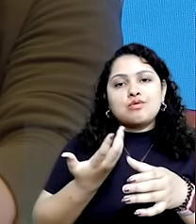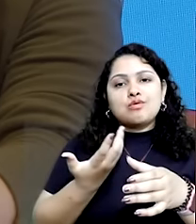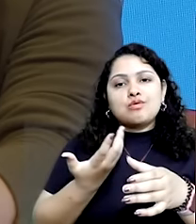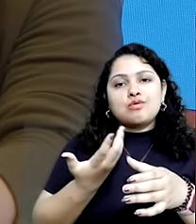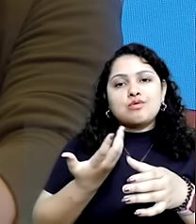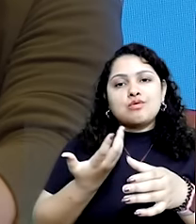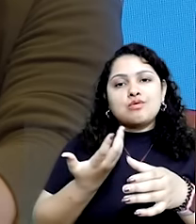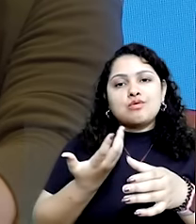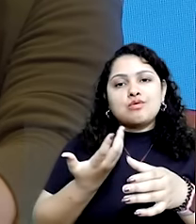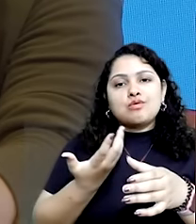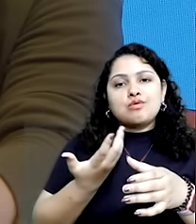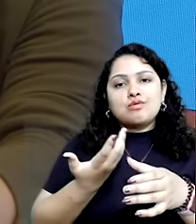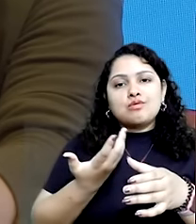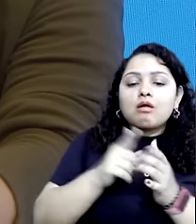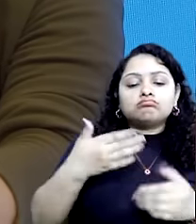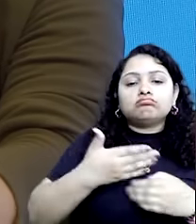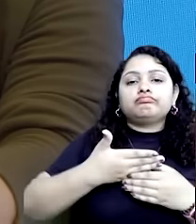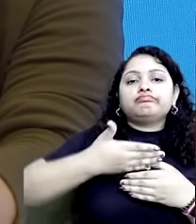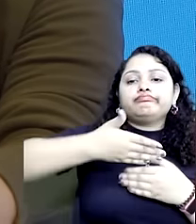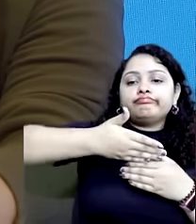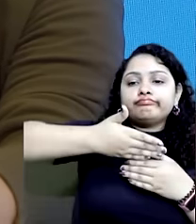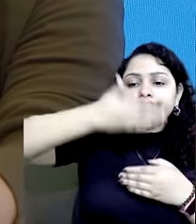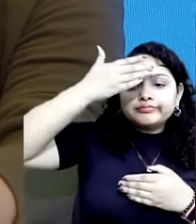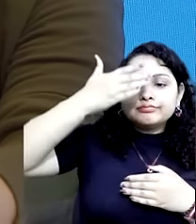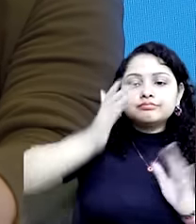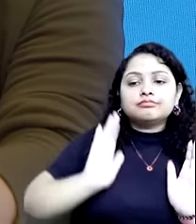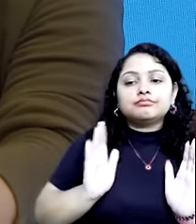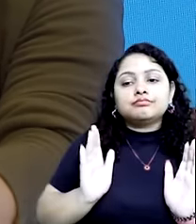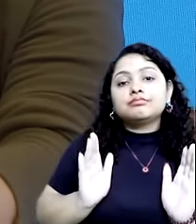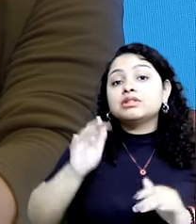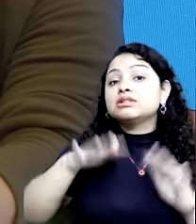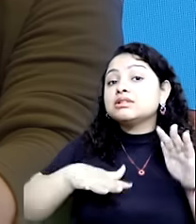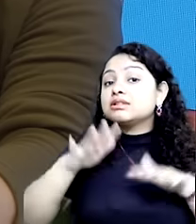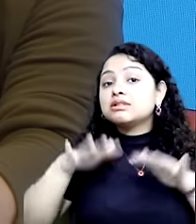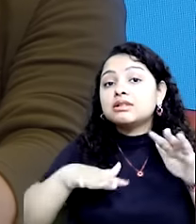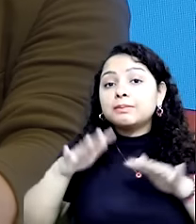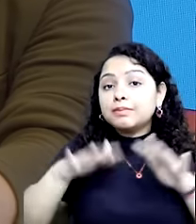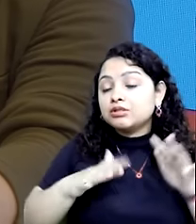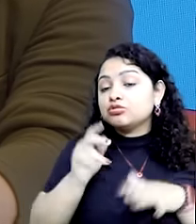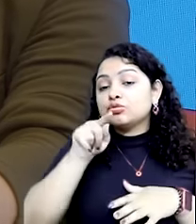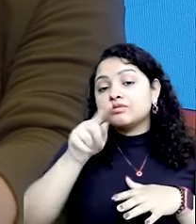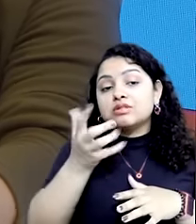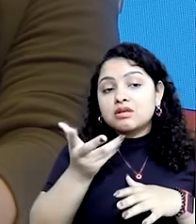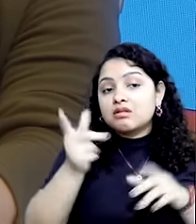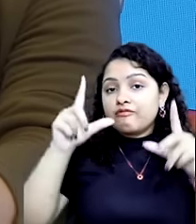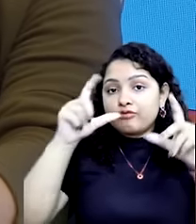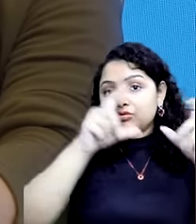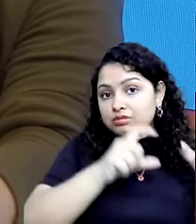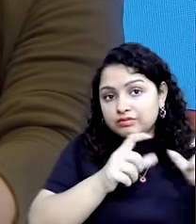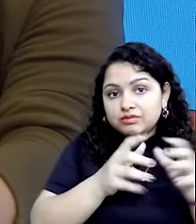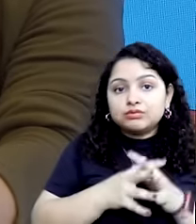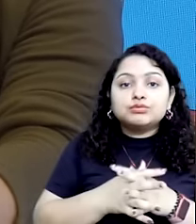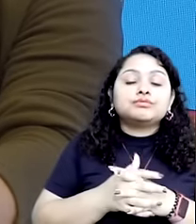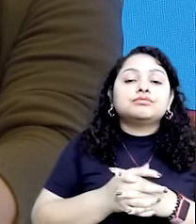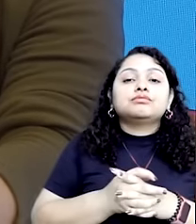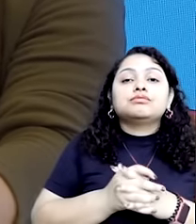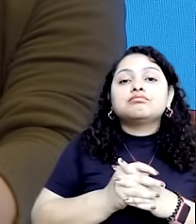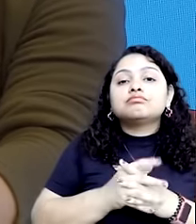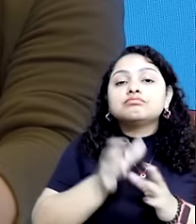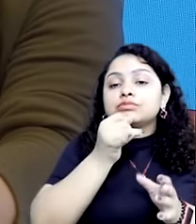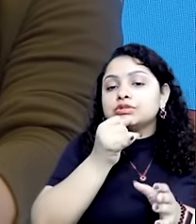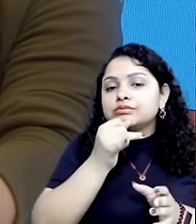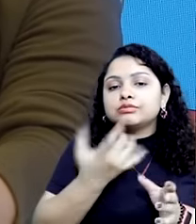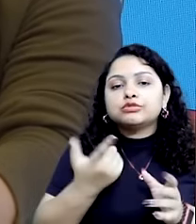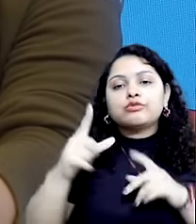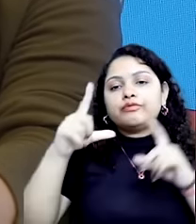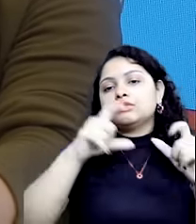cartolina só de você colocar el e virar lógico vai depender do do que você se estiver fotografando ou filmando mas vamos supor que eu vou lá